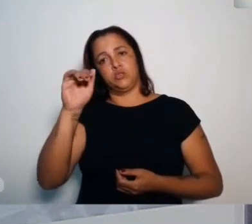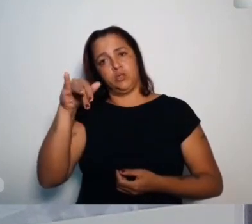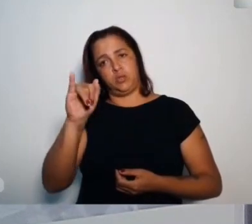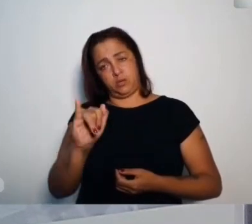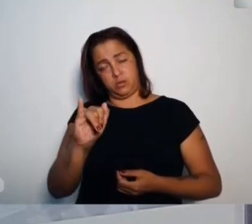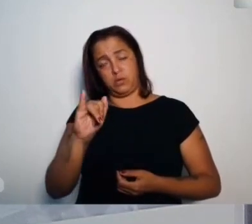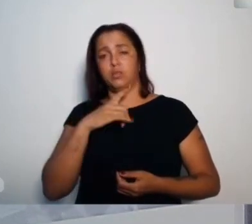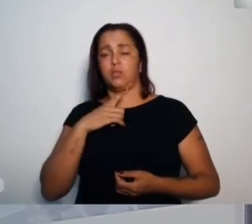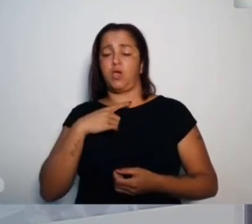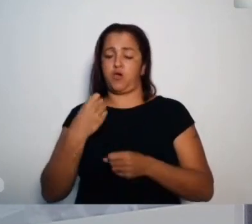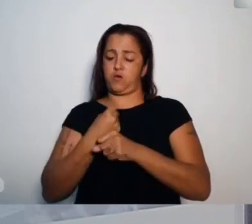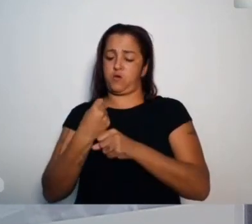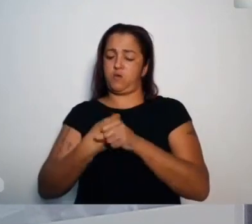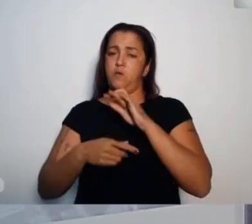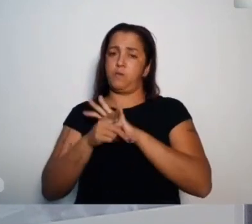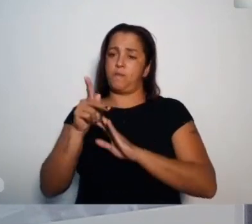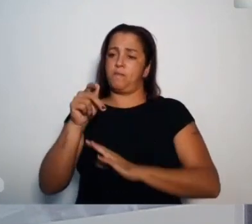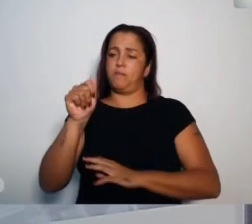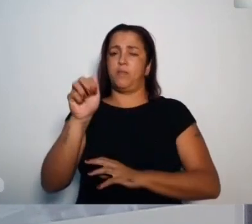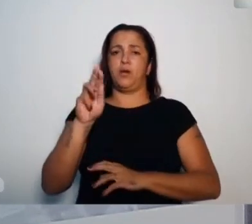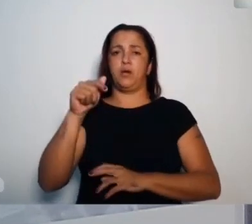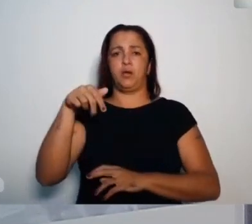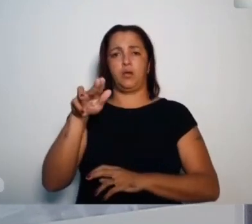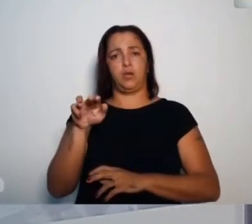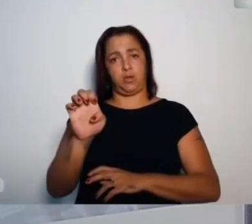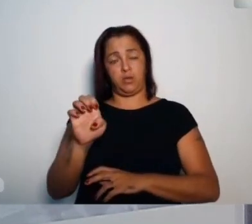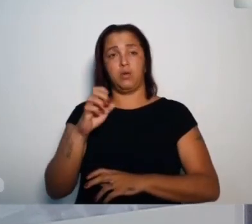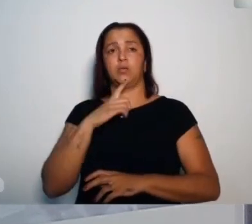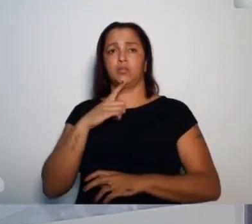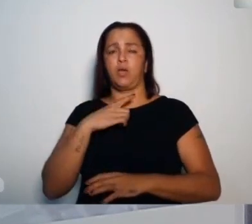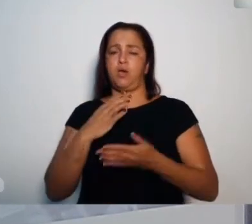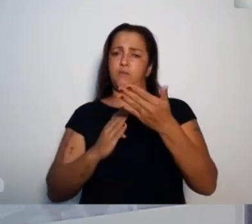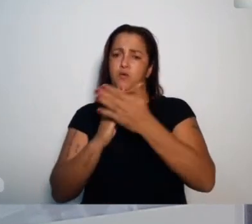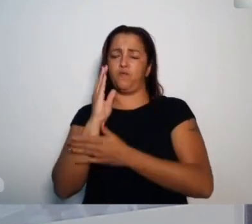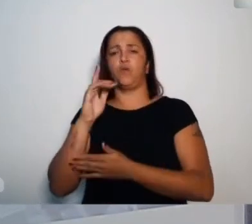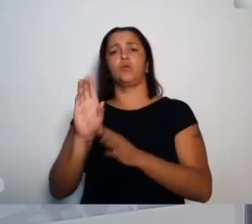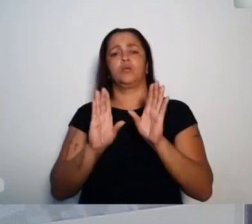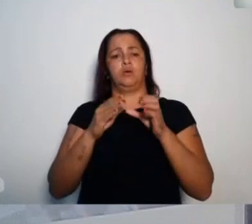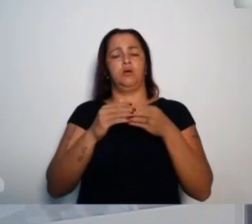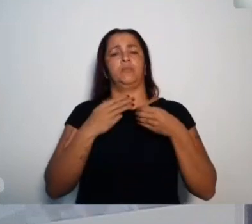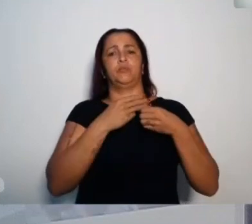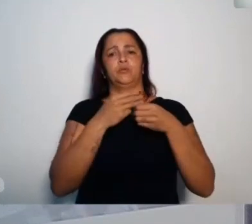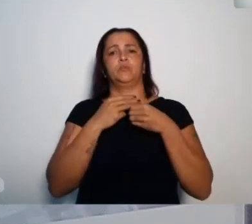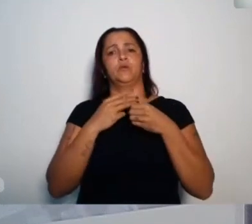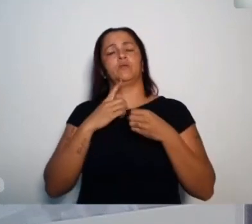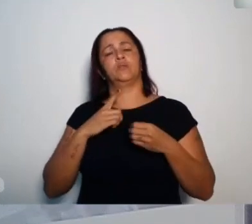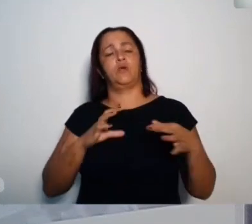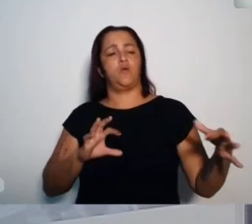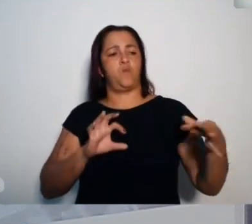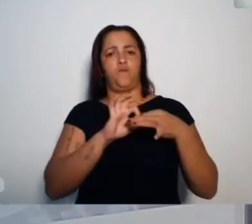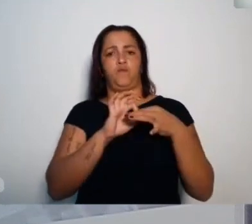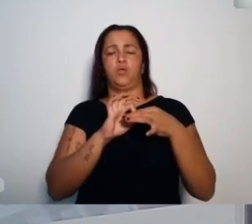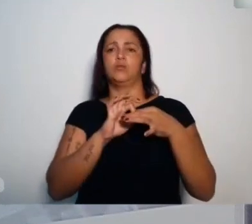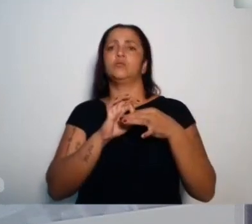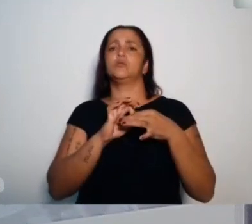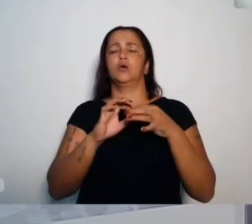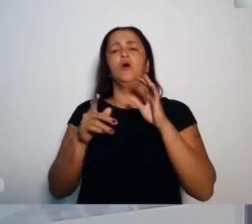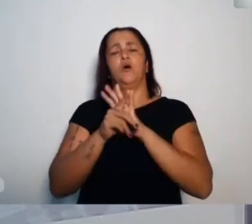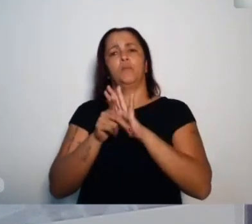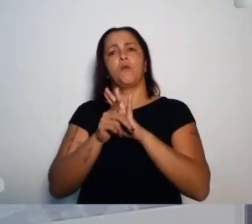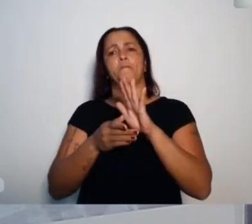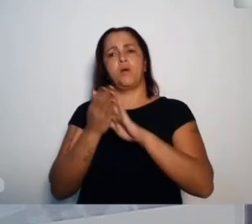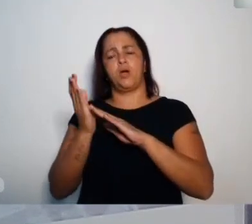Parque Linear do Rio Lavapés foi aprovada na Câmara Municipal. Os convênios que por aqui passam, todos eles